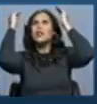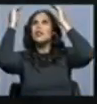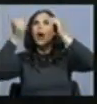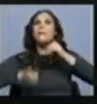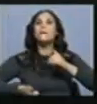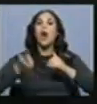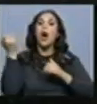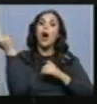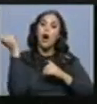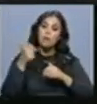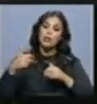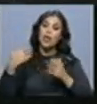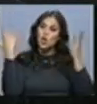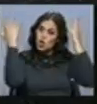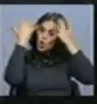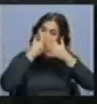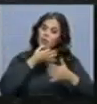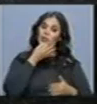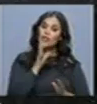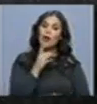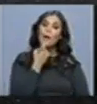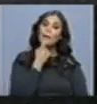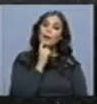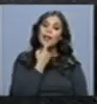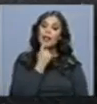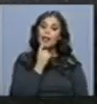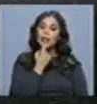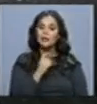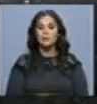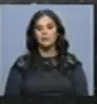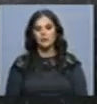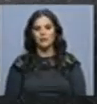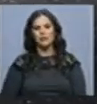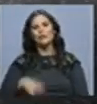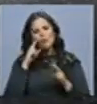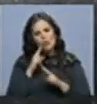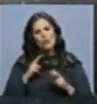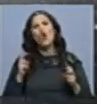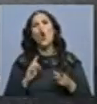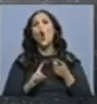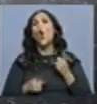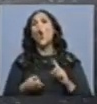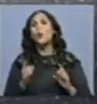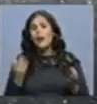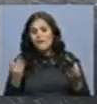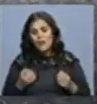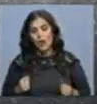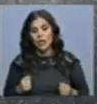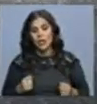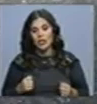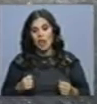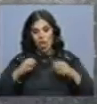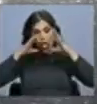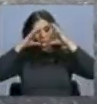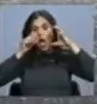que aconteceu naquela noite que referi há bocado, de abril. E o que é que foi detectado então? Precisamente jatos de vapor